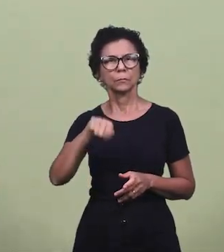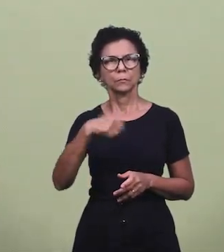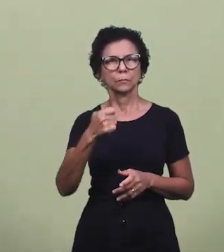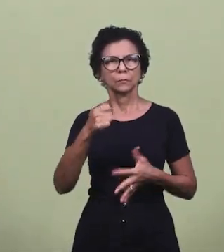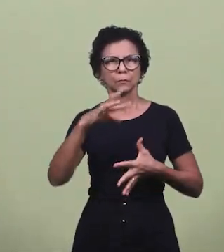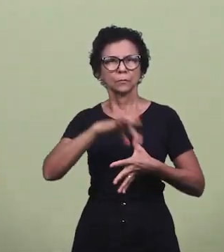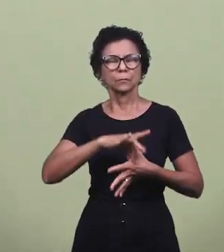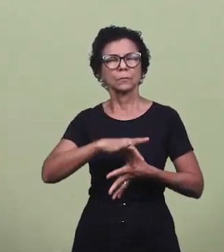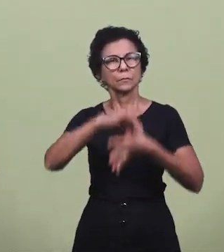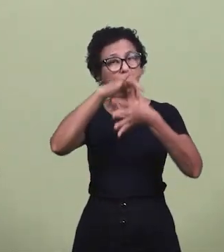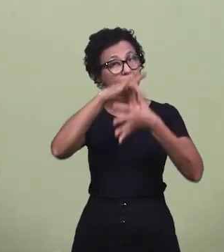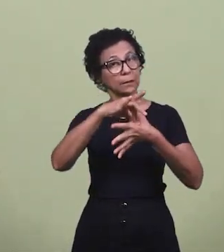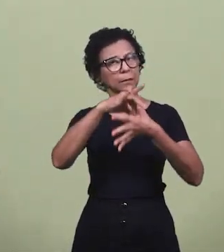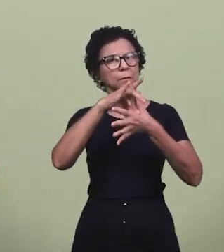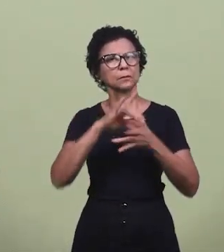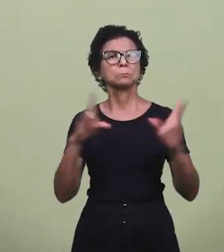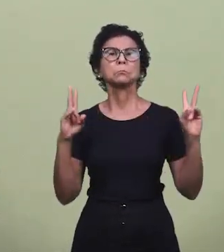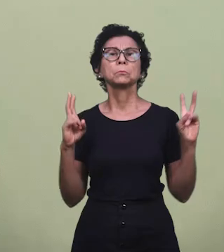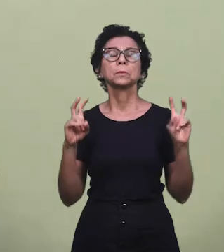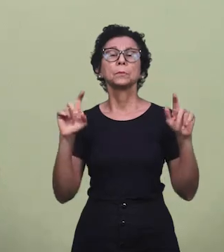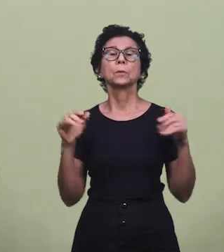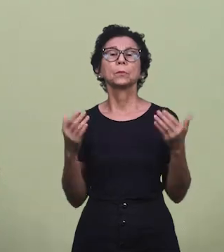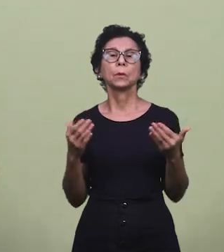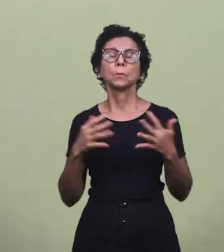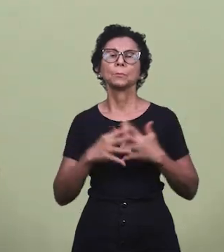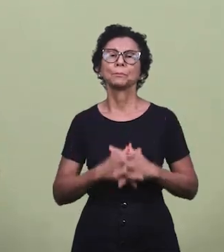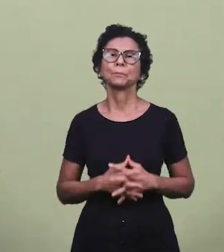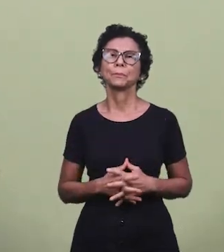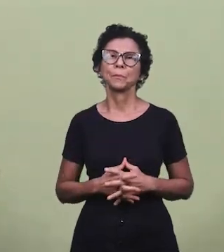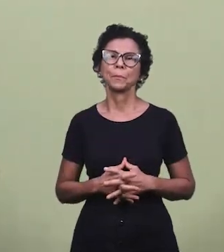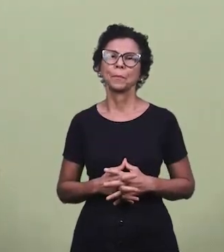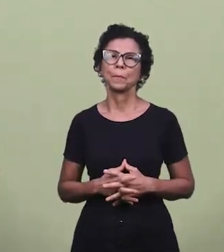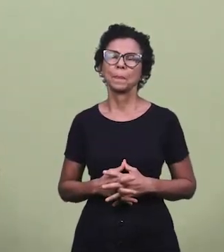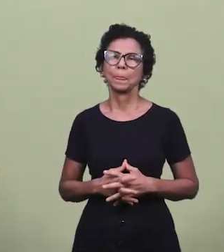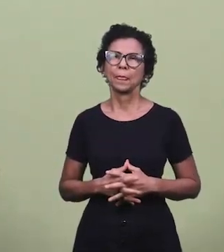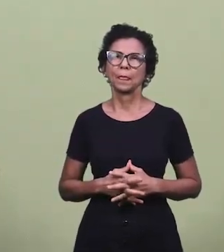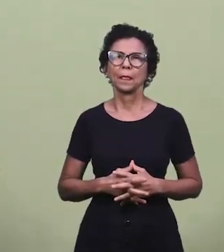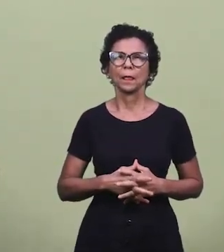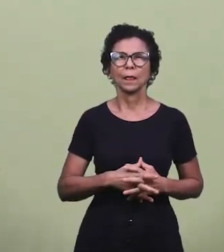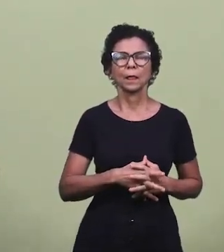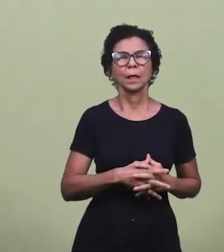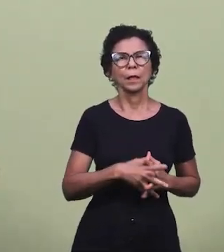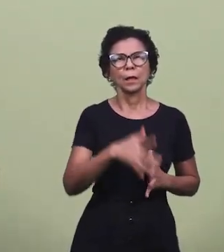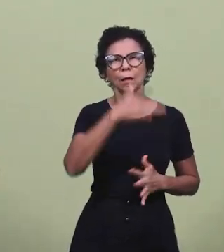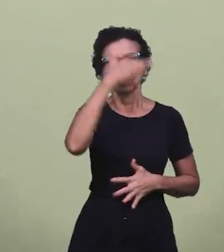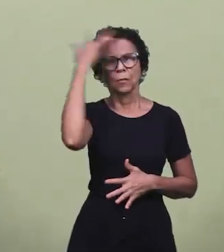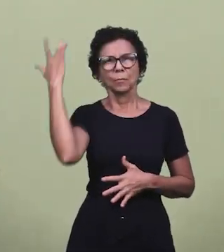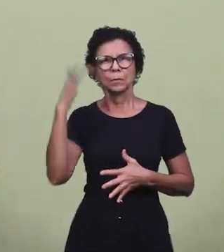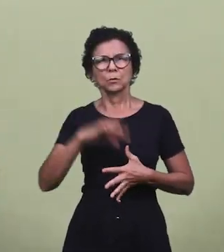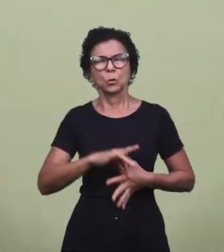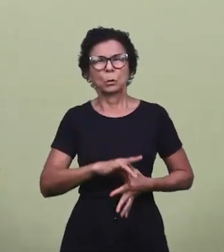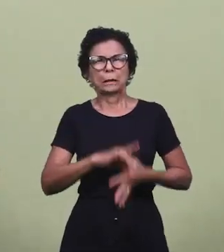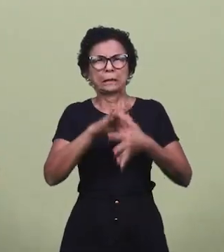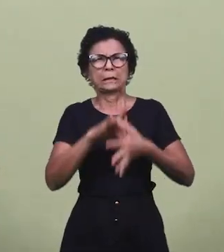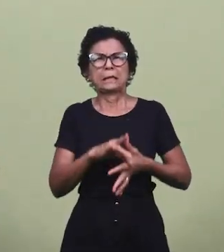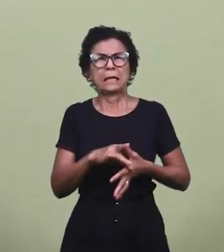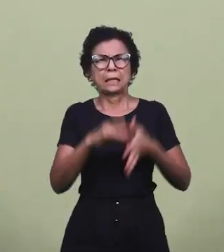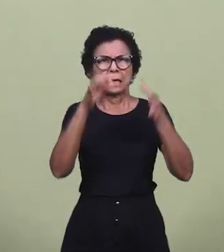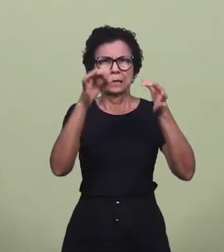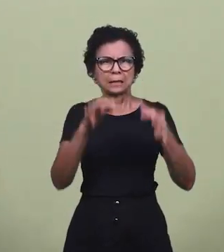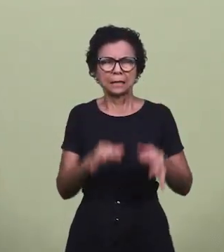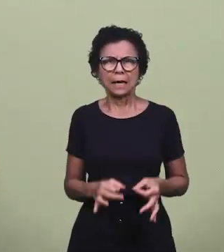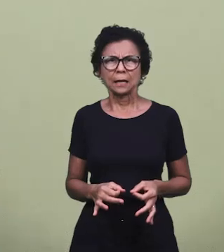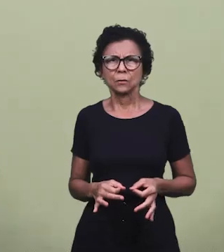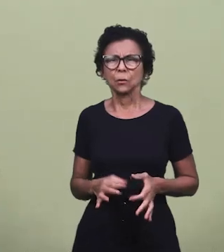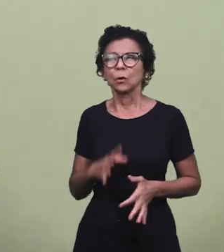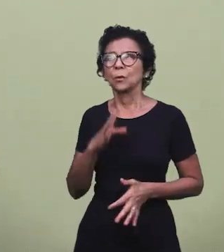cima desse assunto liderança. O tema é: a boa liderança conhece a vontade de Deus. Quando nós estamos